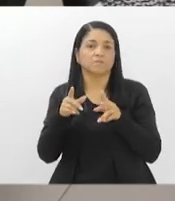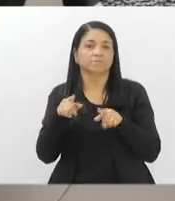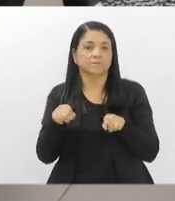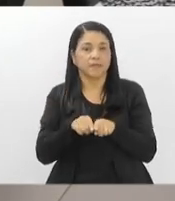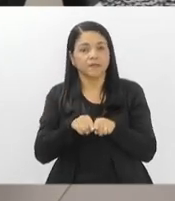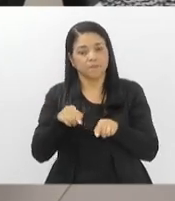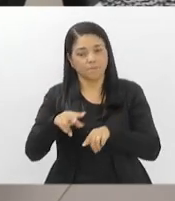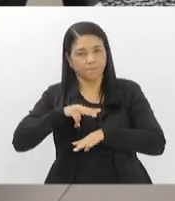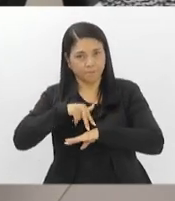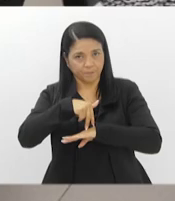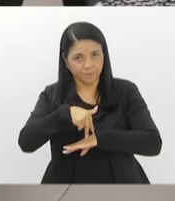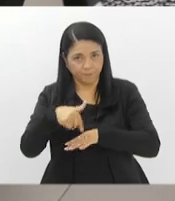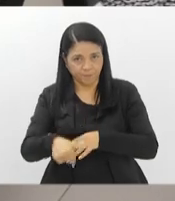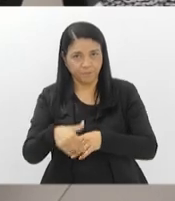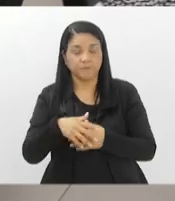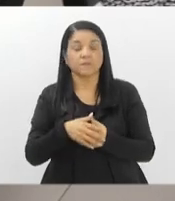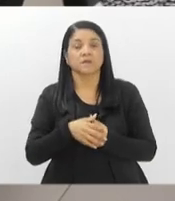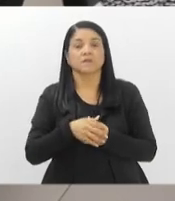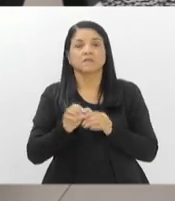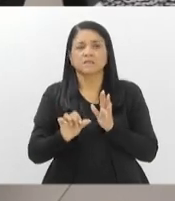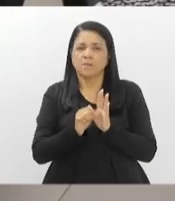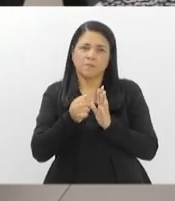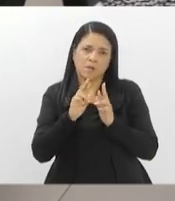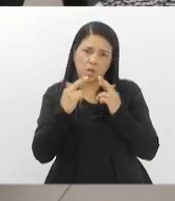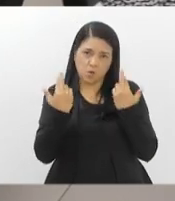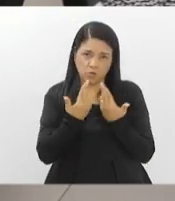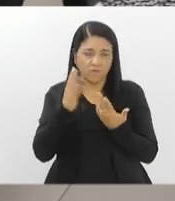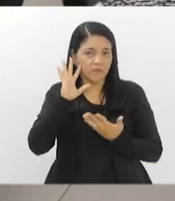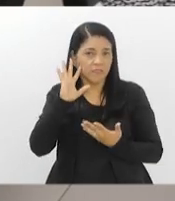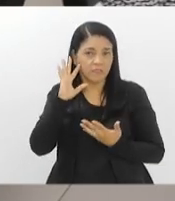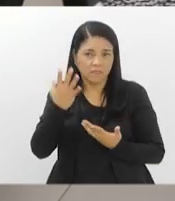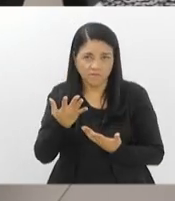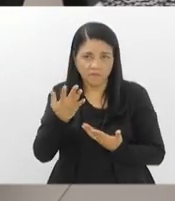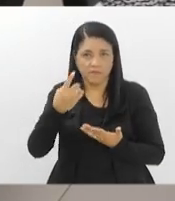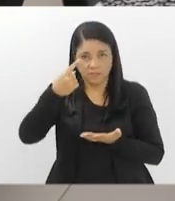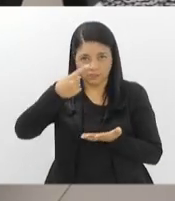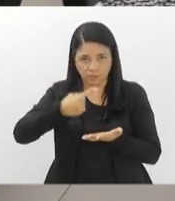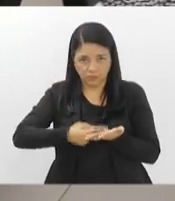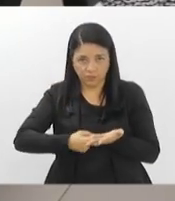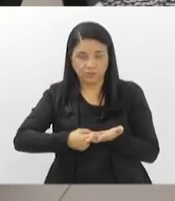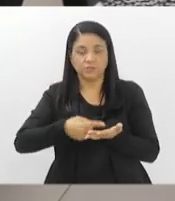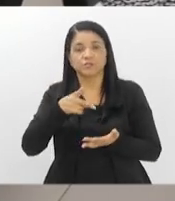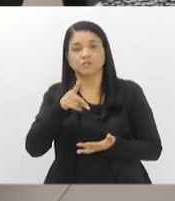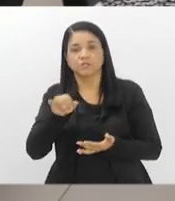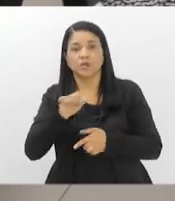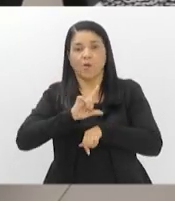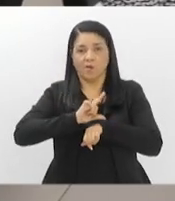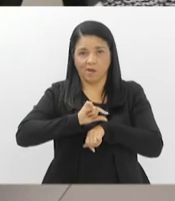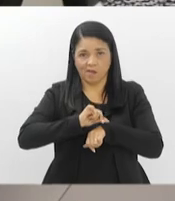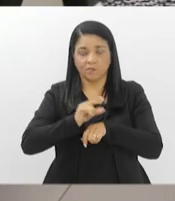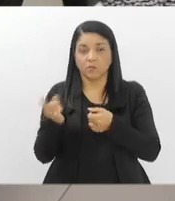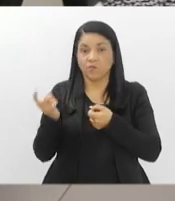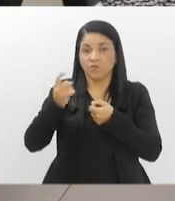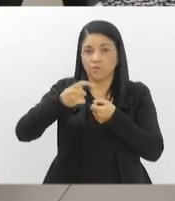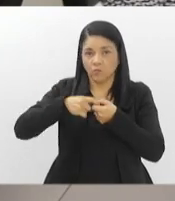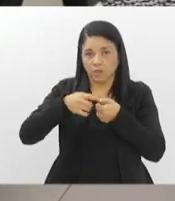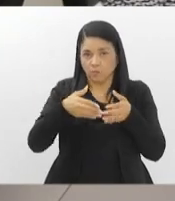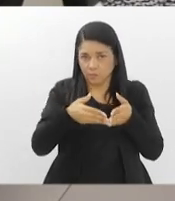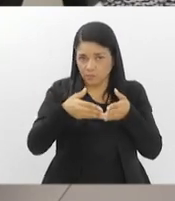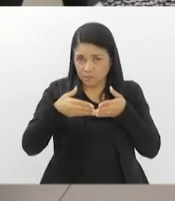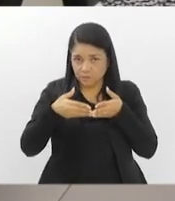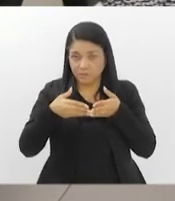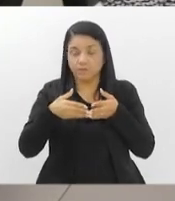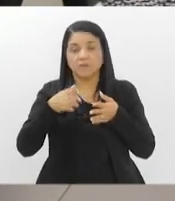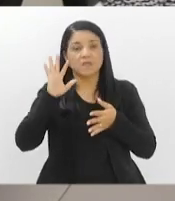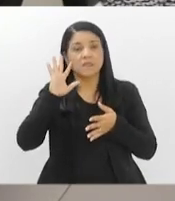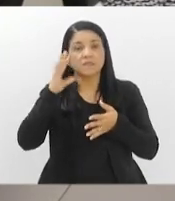É sim não essa primeira reunião que você vai definir a data e o horário mas quando a gente voltar de recesso definir